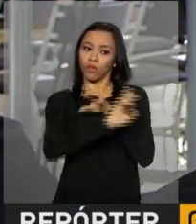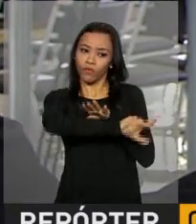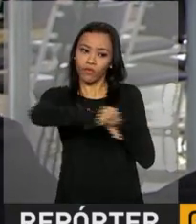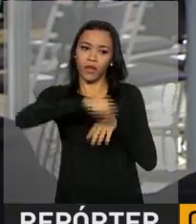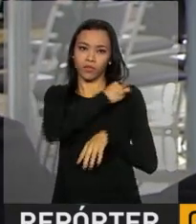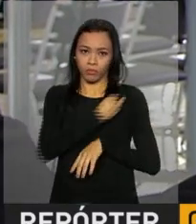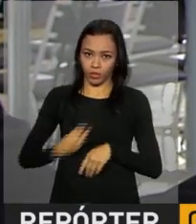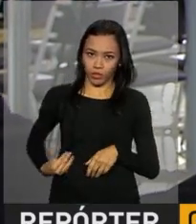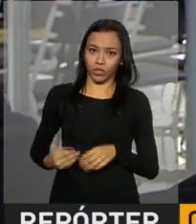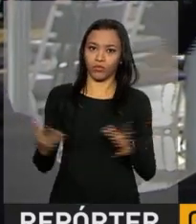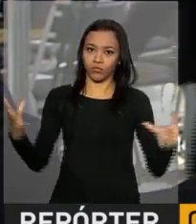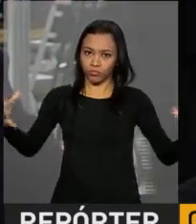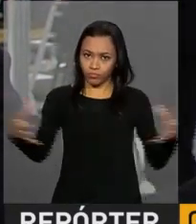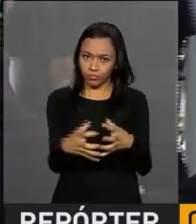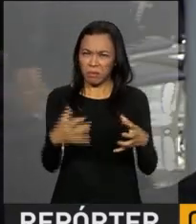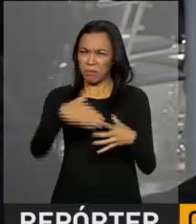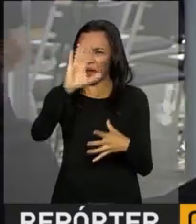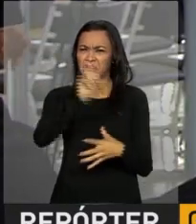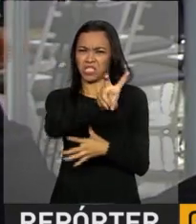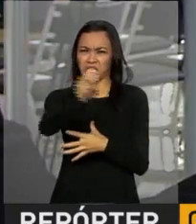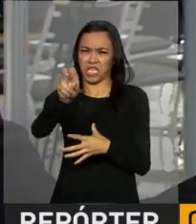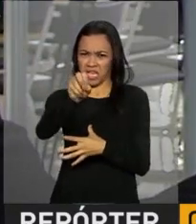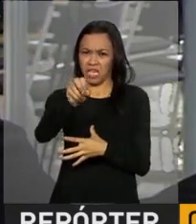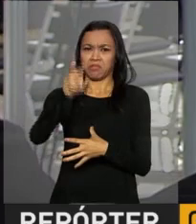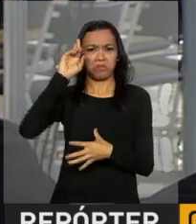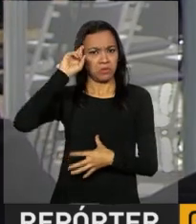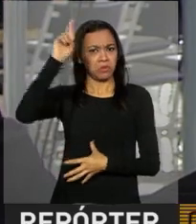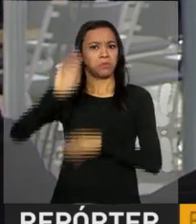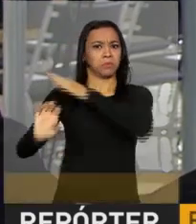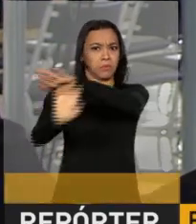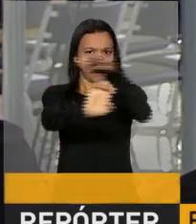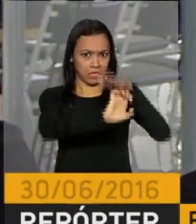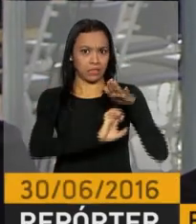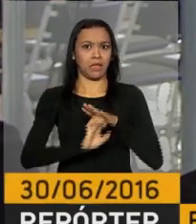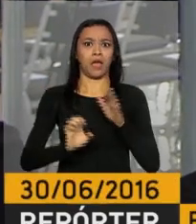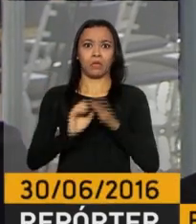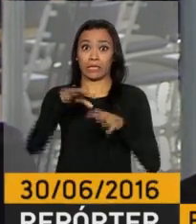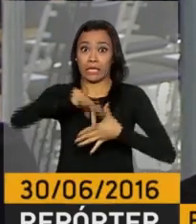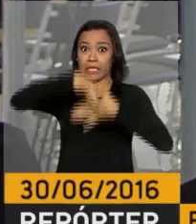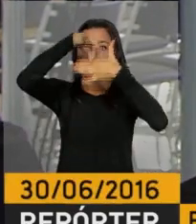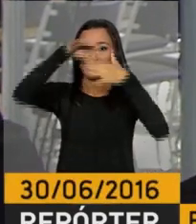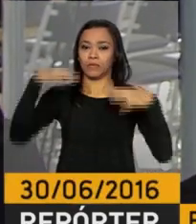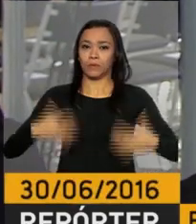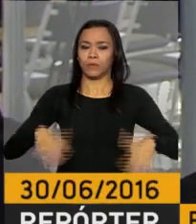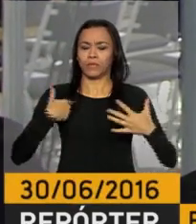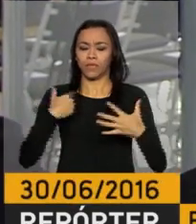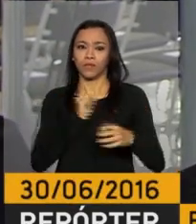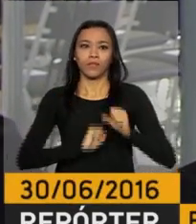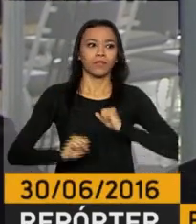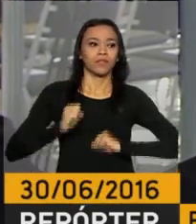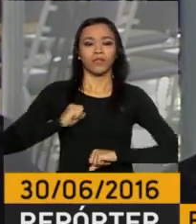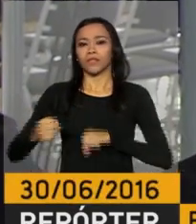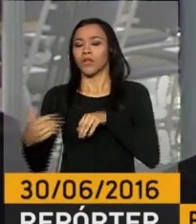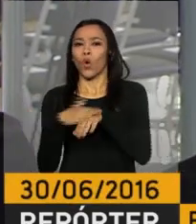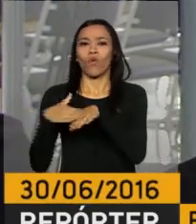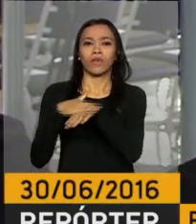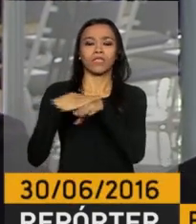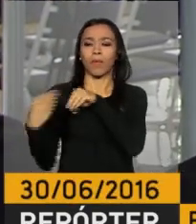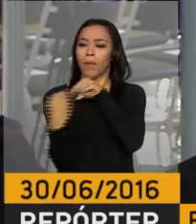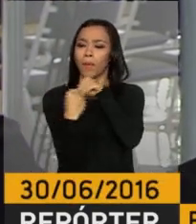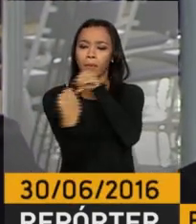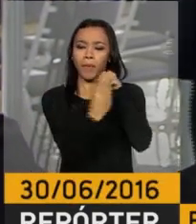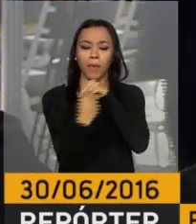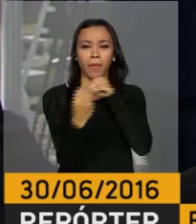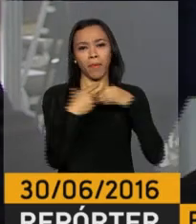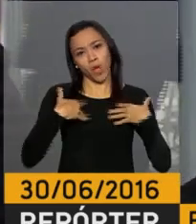mais de 500 empresários líderes do país inteiro e que estão ansiosos para discutir com o presidente e colocar as